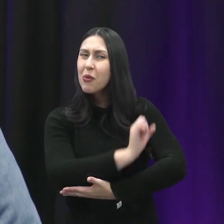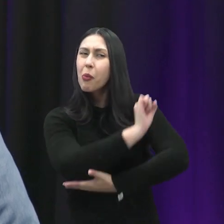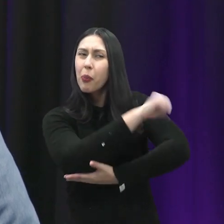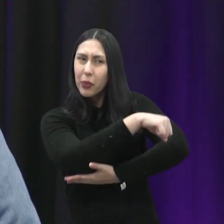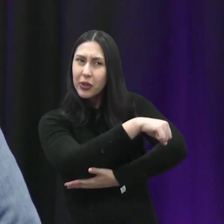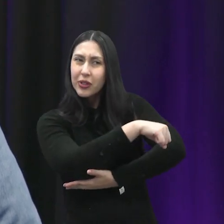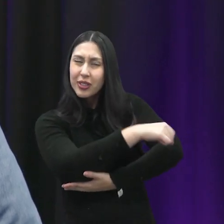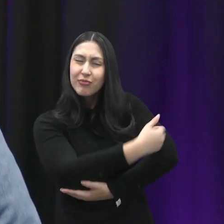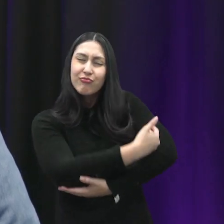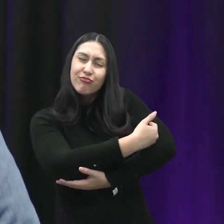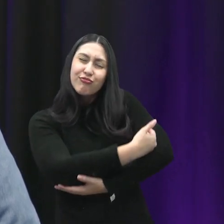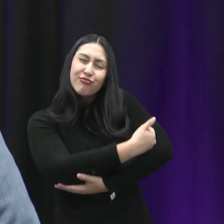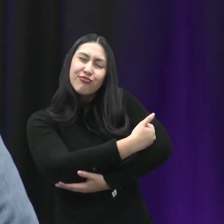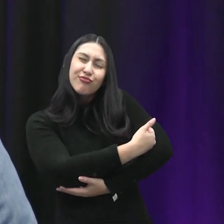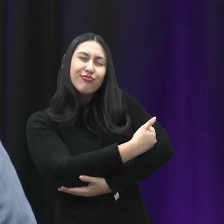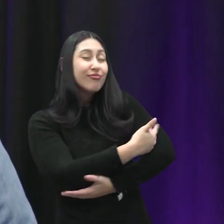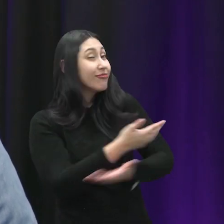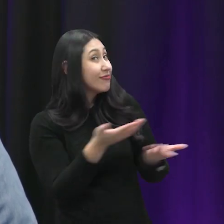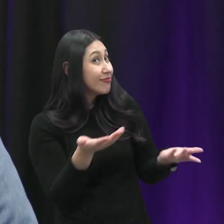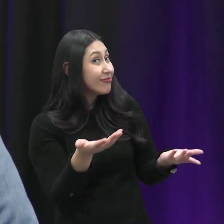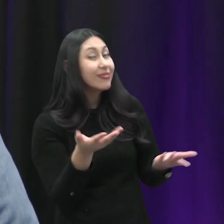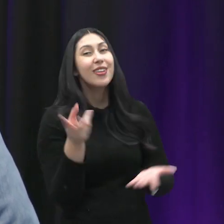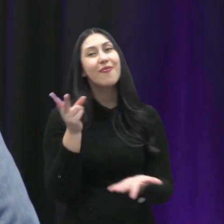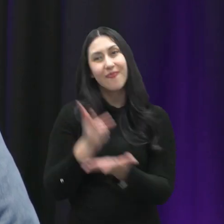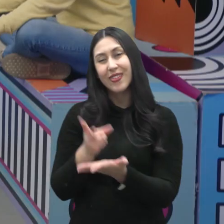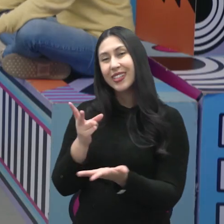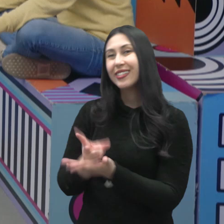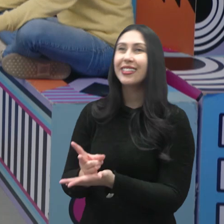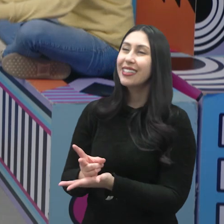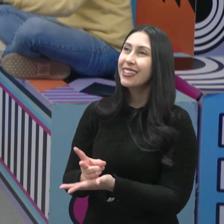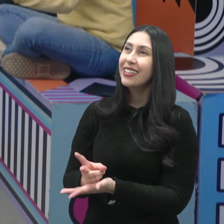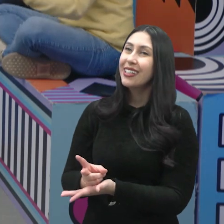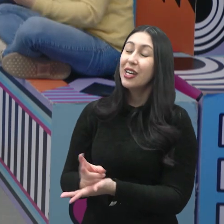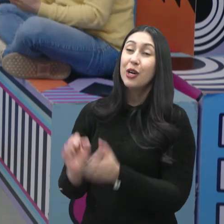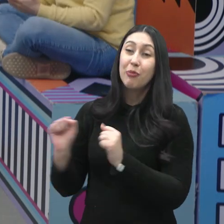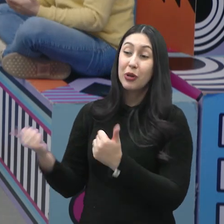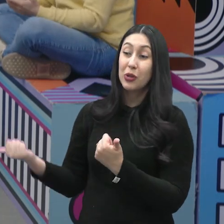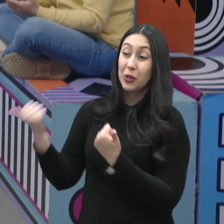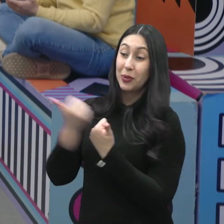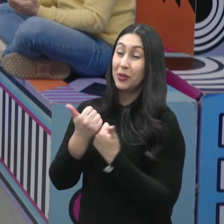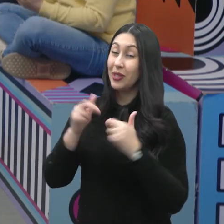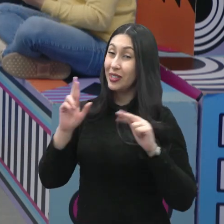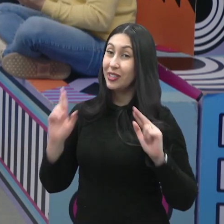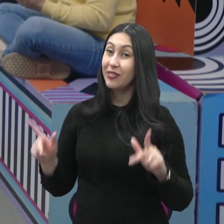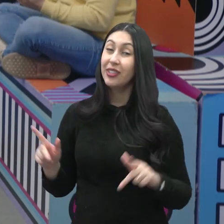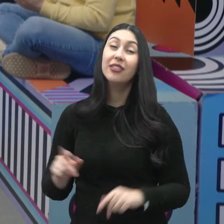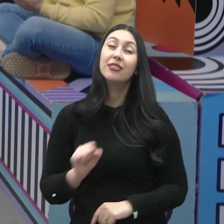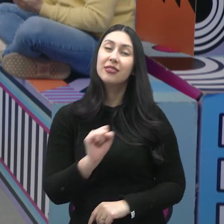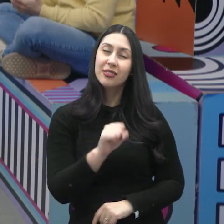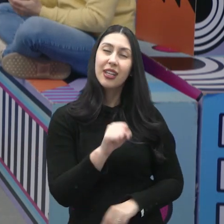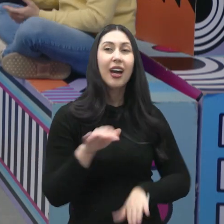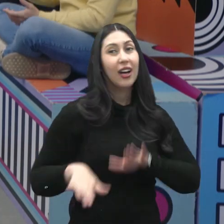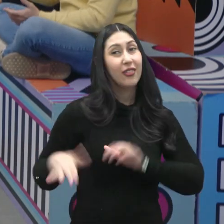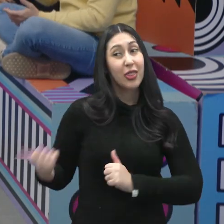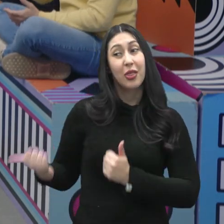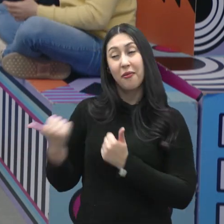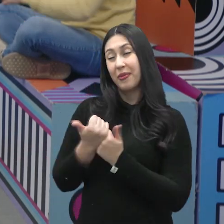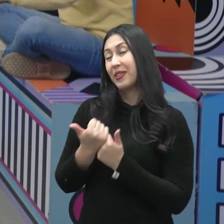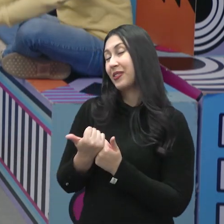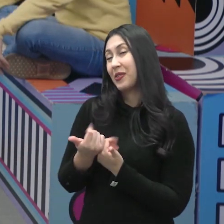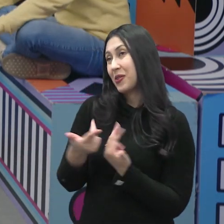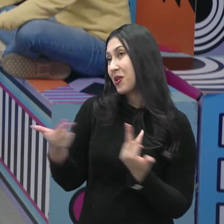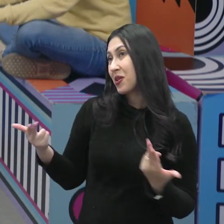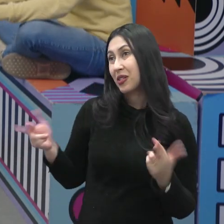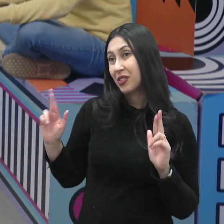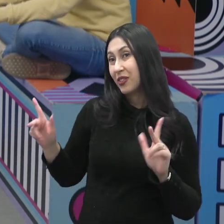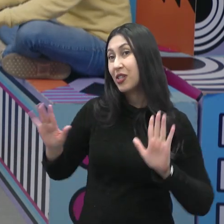bebê reborn para chamar de seu? Né? Por mais que não seja literalmente uma boneca, não, um bebê reborn. De repente você substitui por